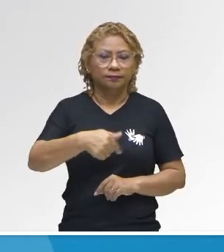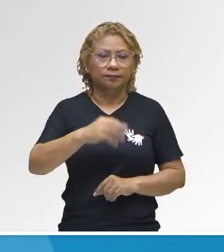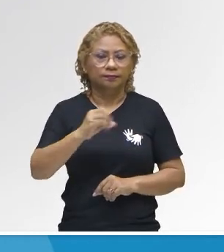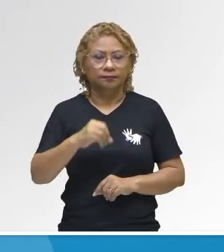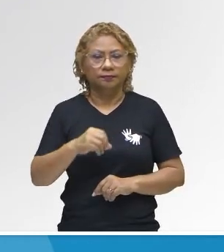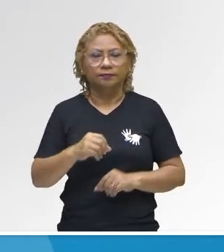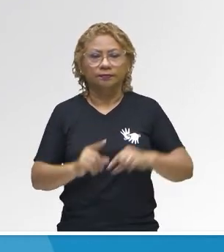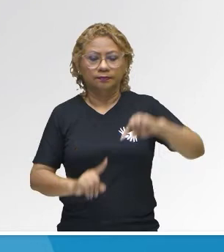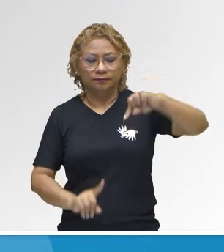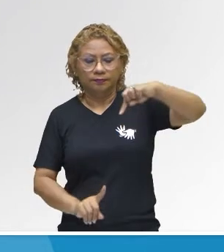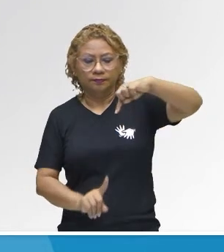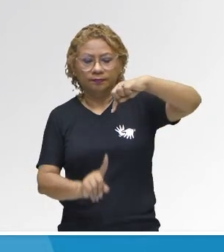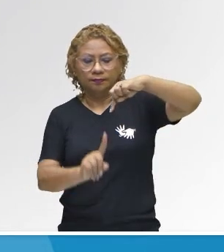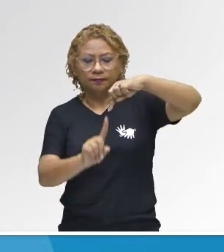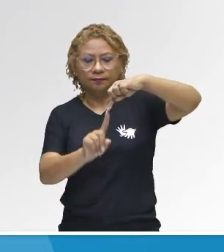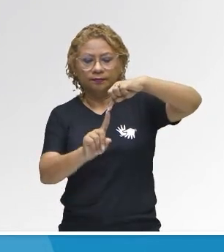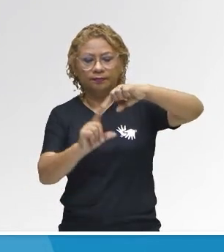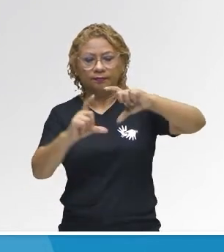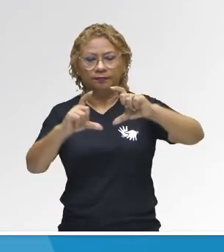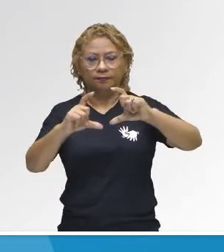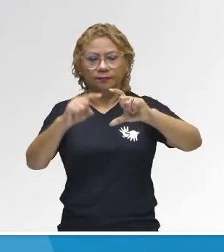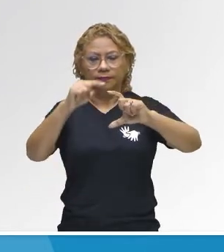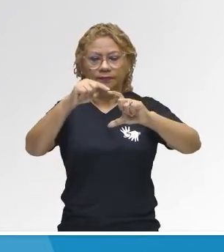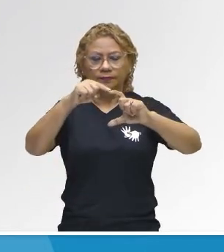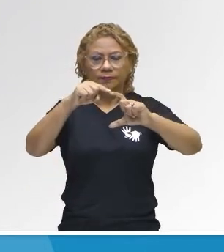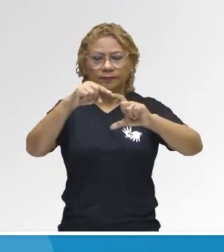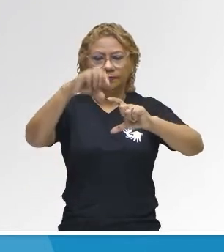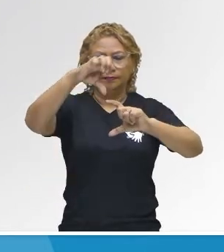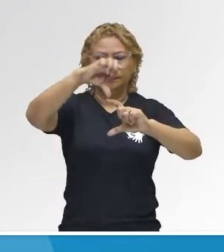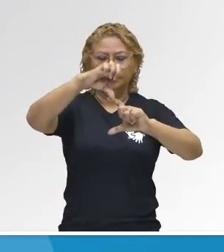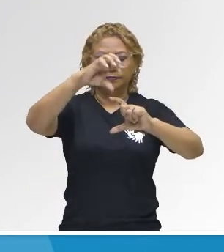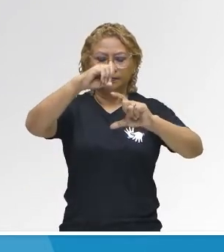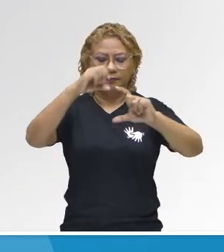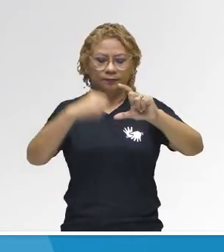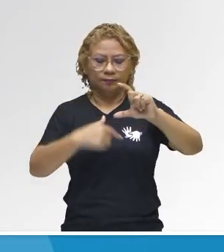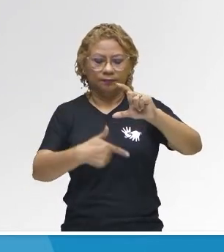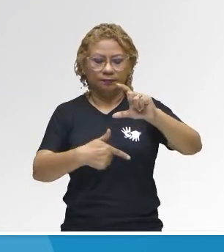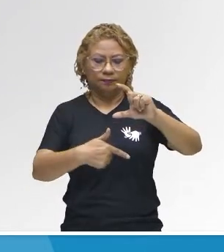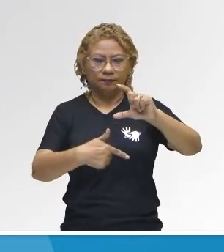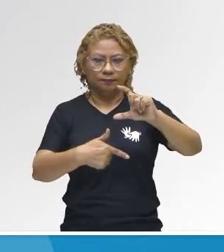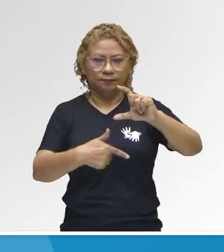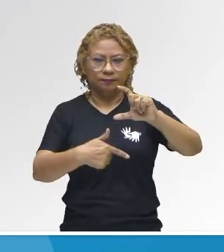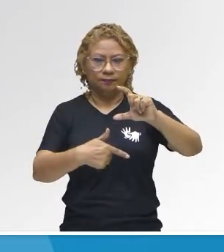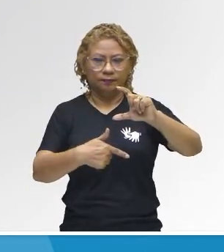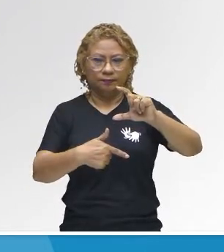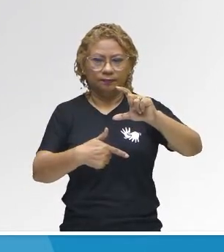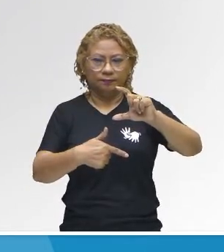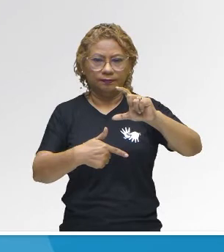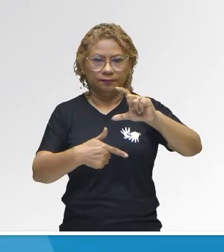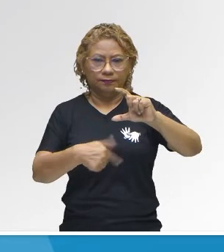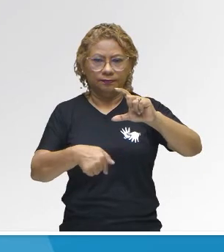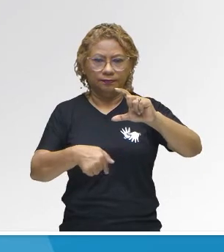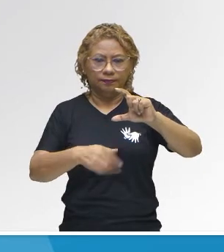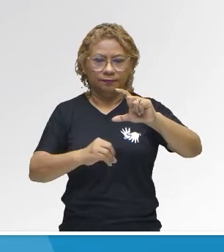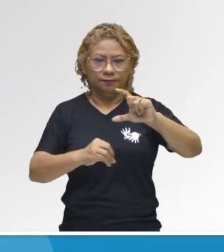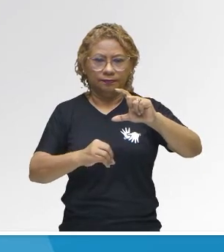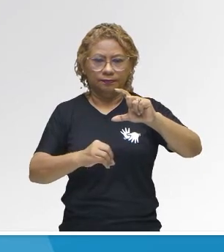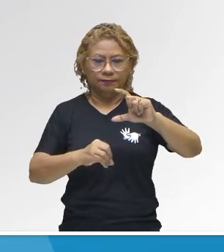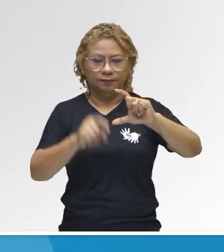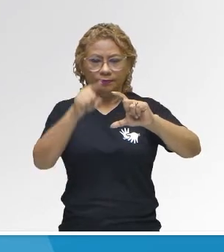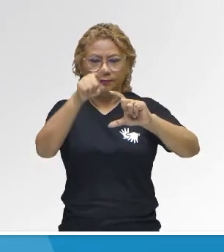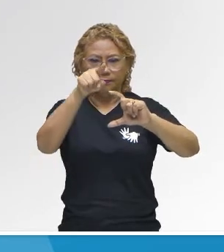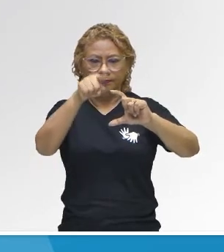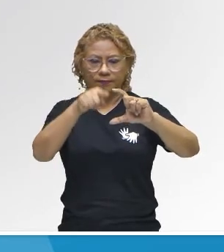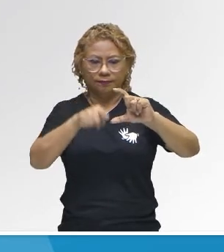270 graus. Porque, novamente, ela também vai ficar paralela com o eixo das tangentes. E se